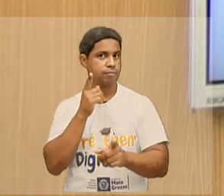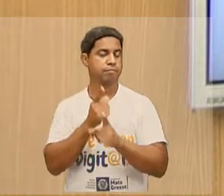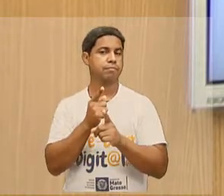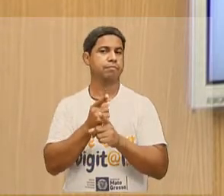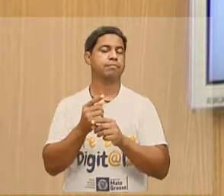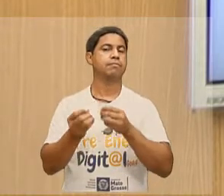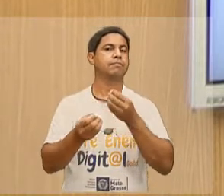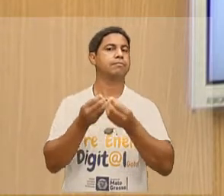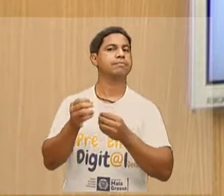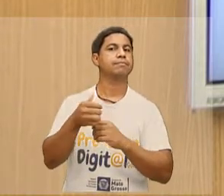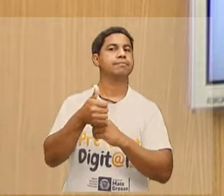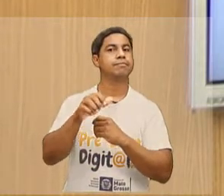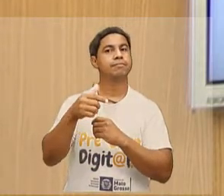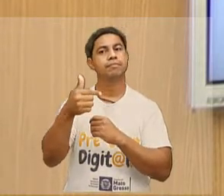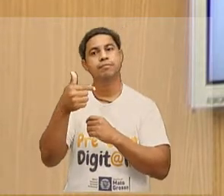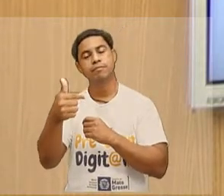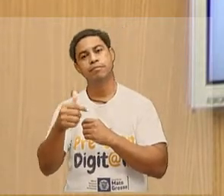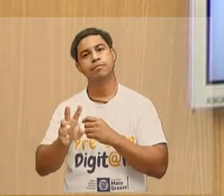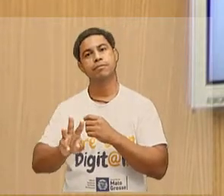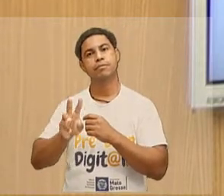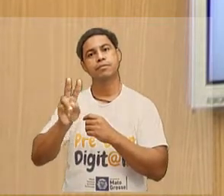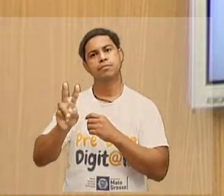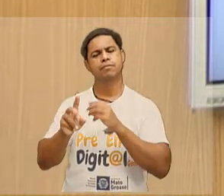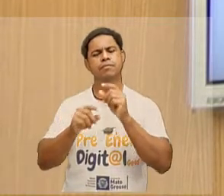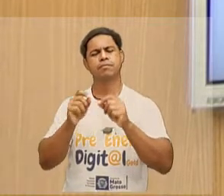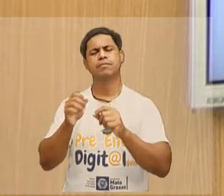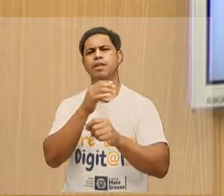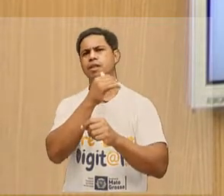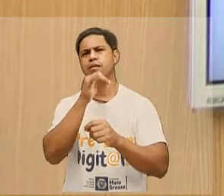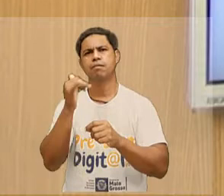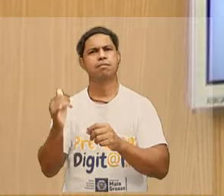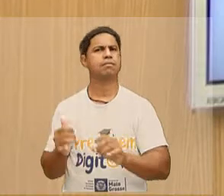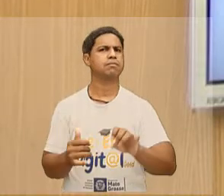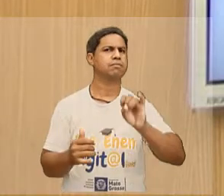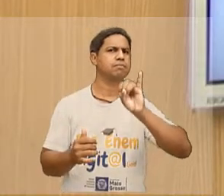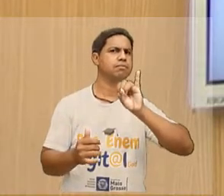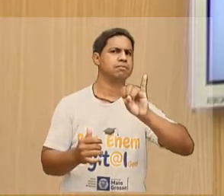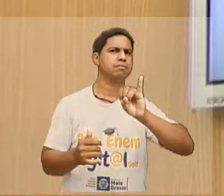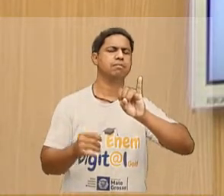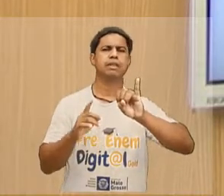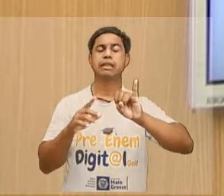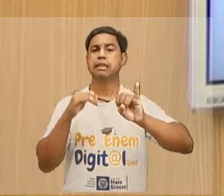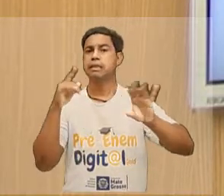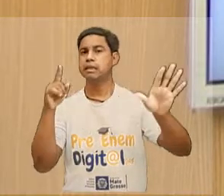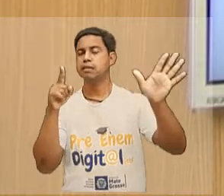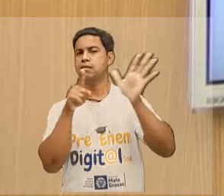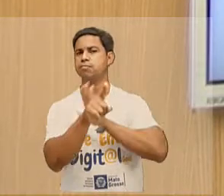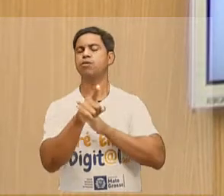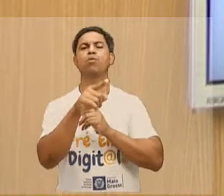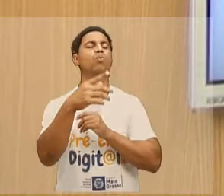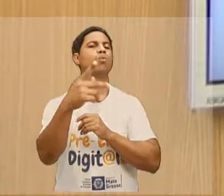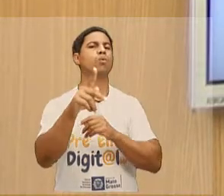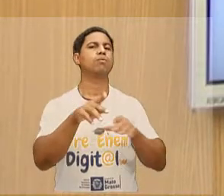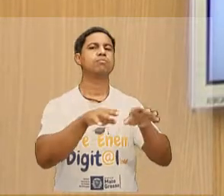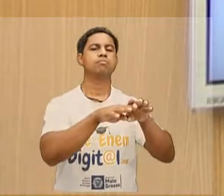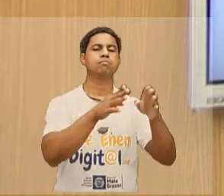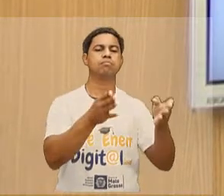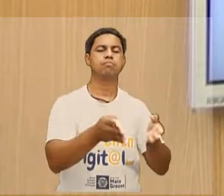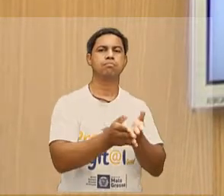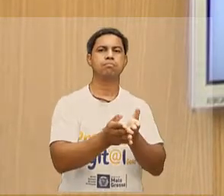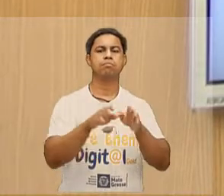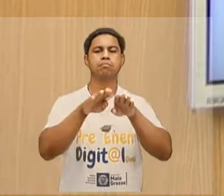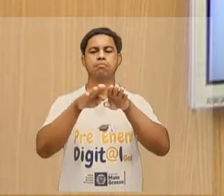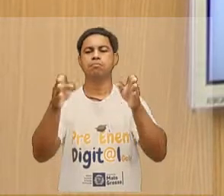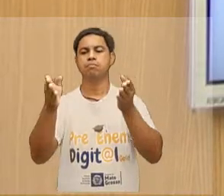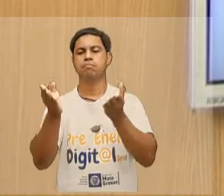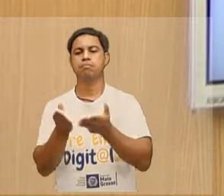volts, eu vou ter uma corrente de intensidade I. Aí eu pergunto, se eu colocar duas baterias, o que vai acontecer com a